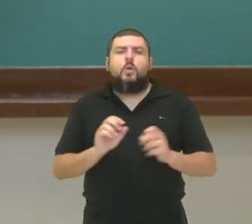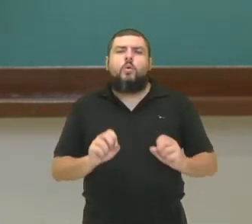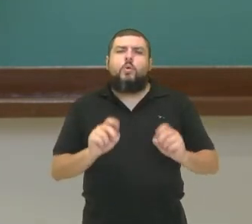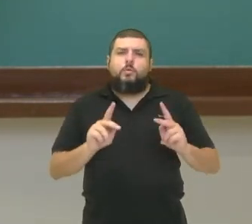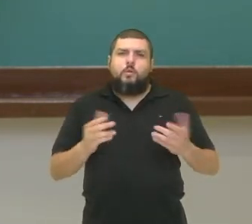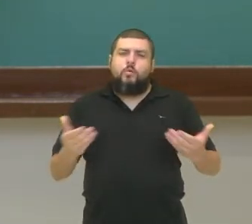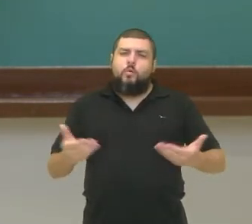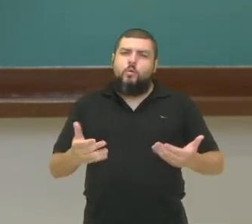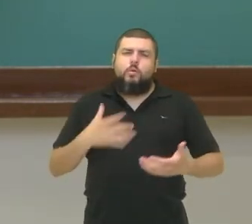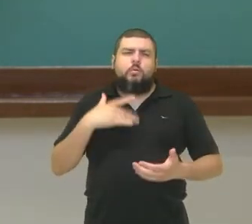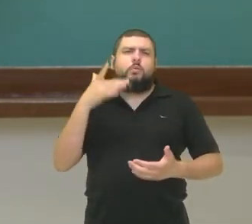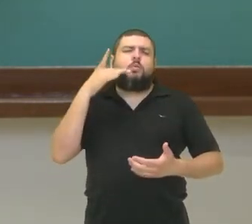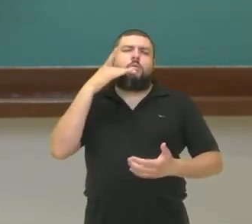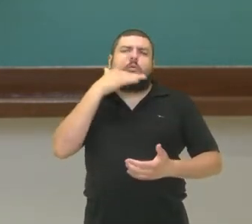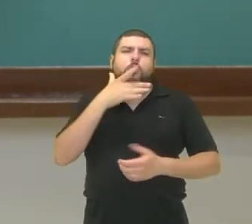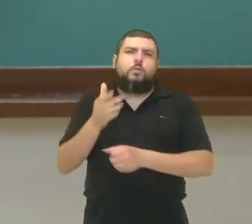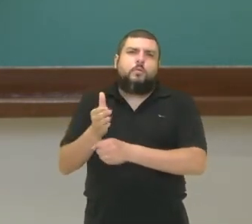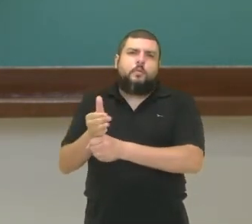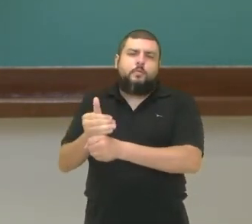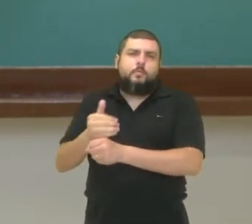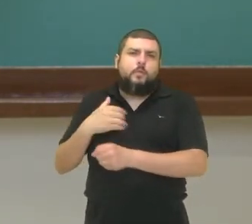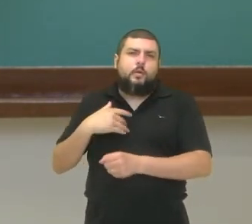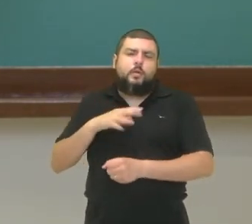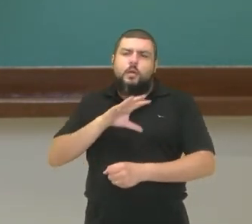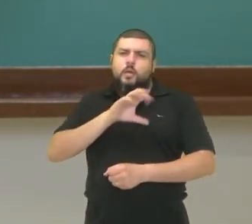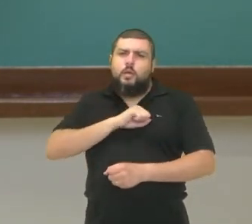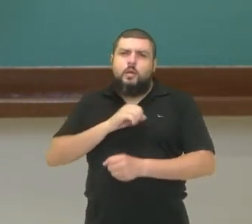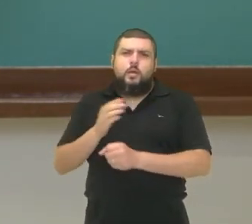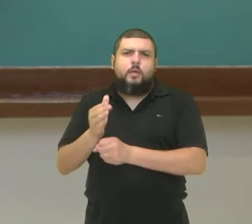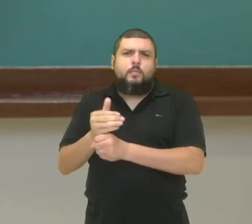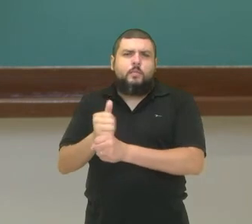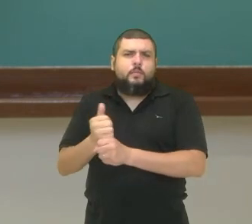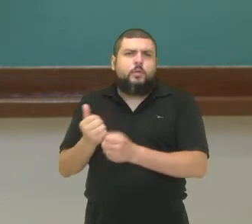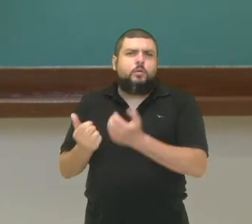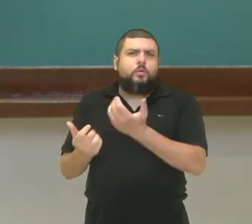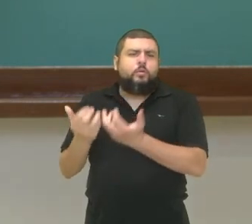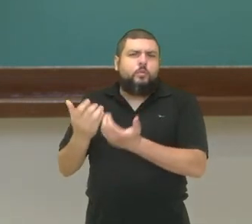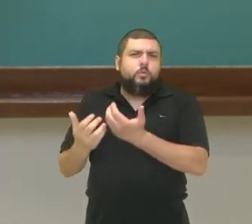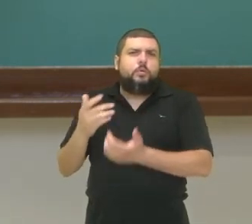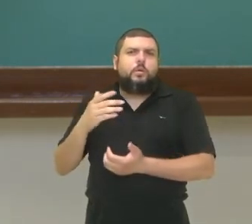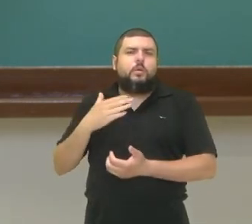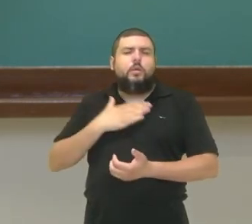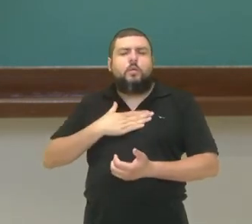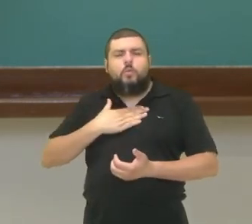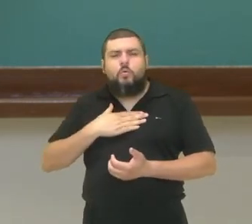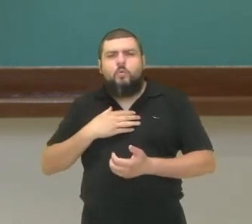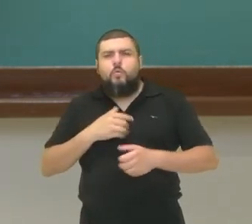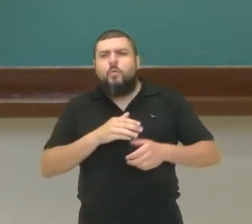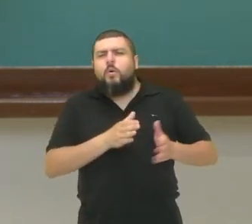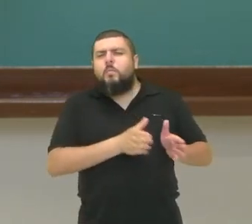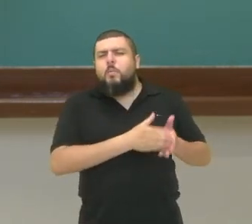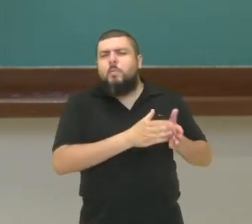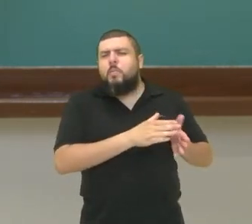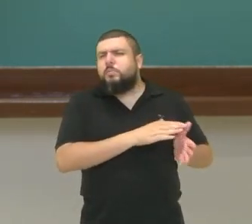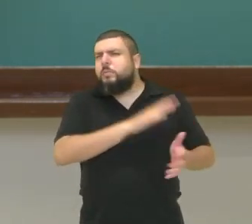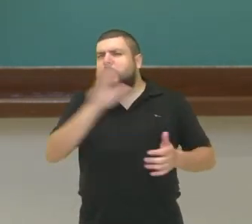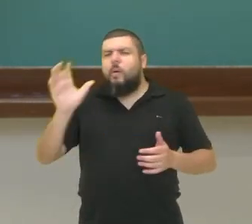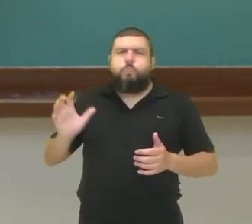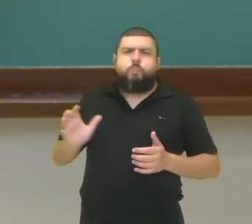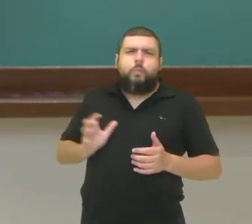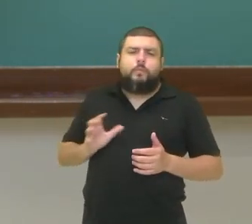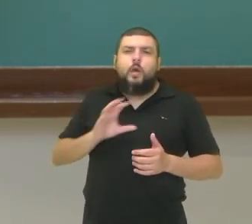é uma coisa maravilhosa, né? Nós amamos batata frita, todo mundo gosta, desde o mais pobre até o milionário, ama uma batata